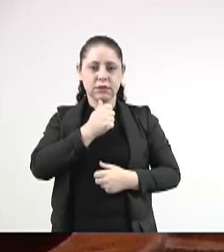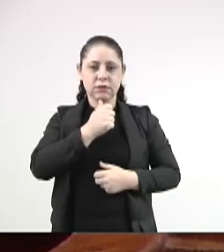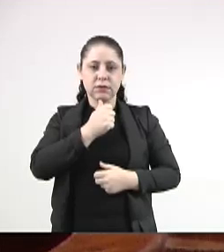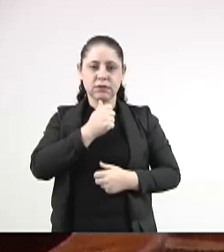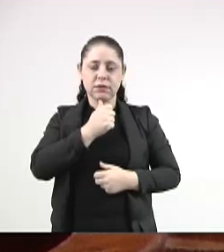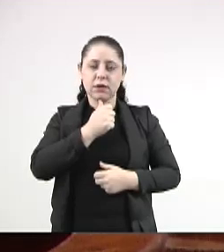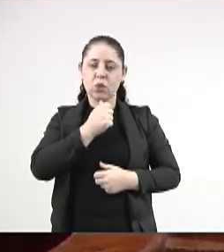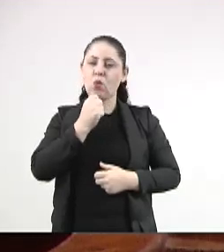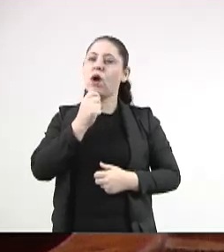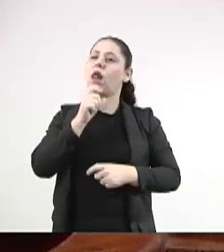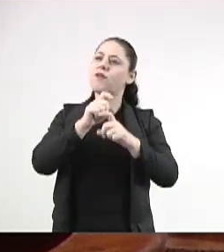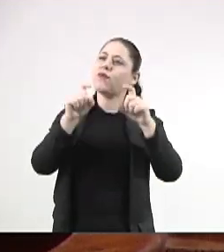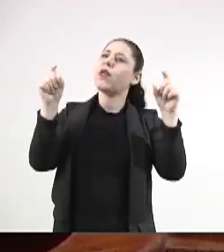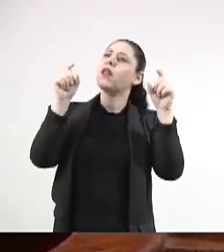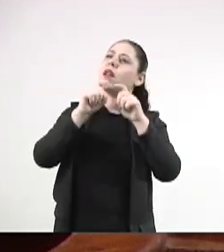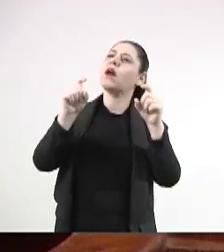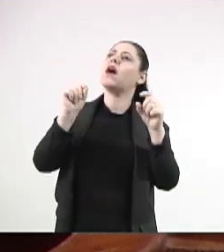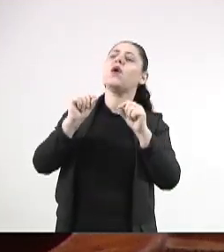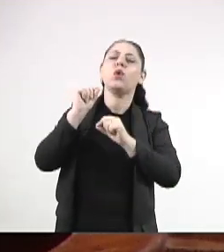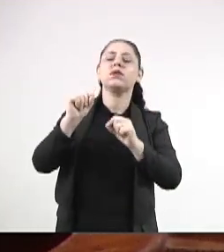Qual era a frase? Vocês lembram dela?